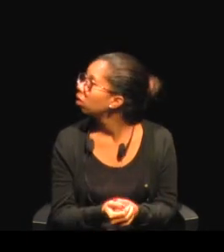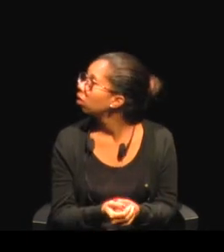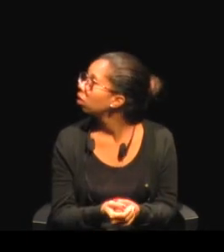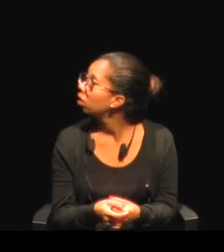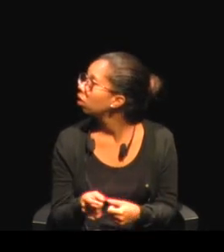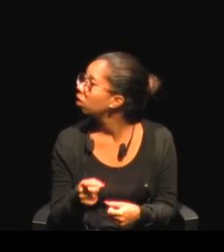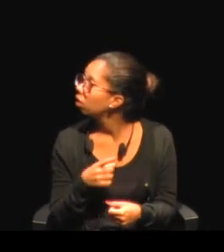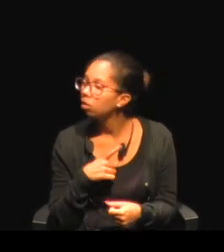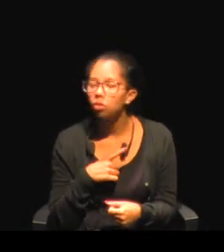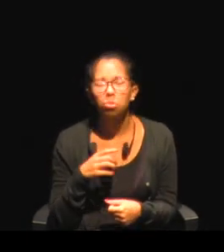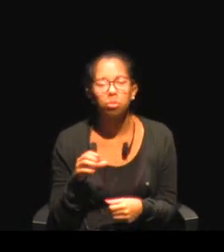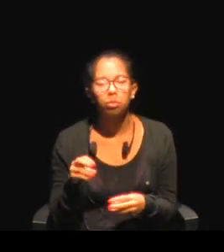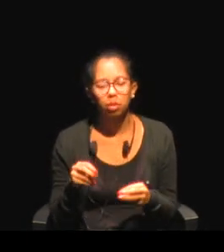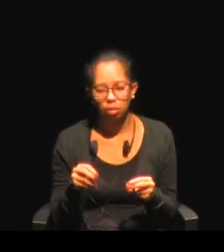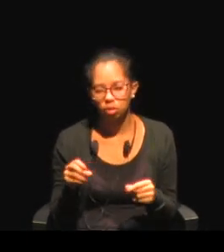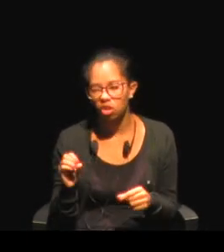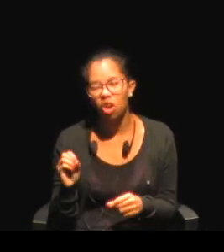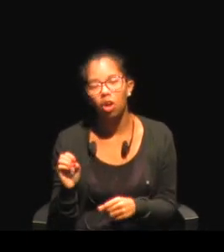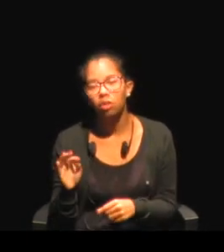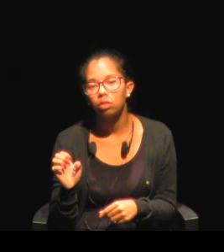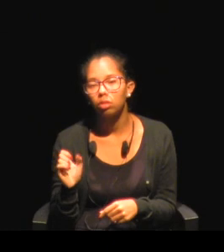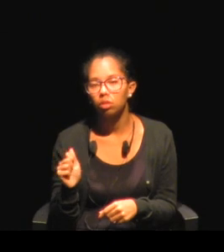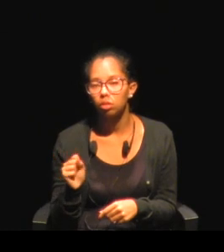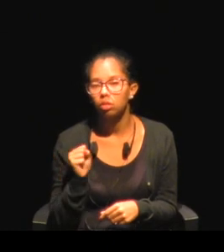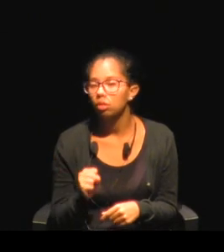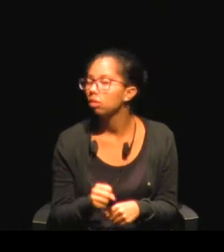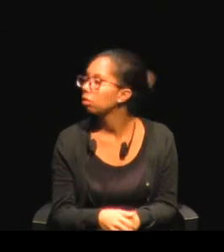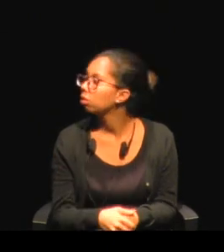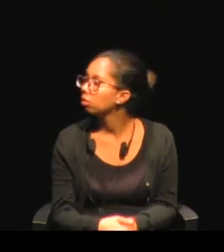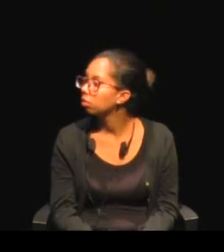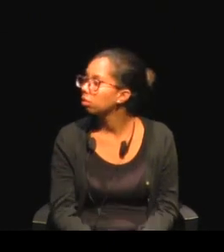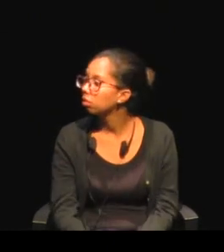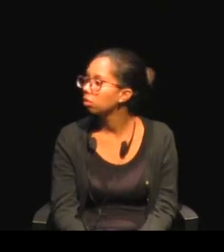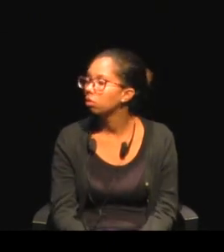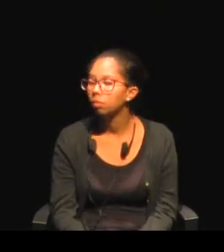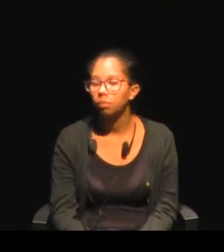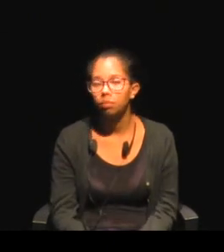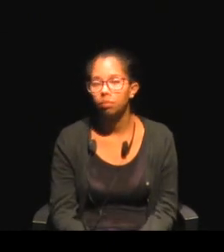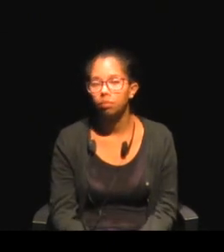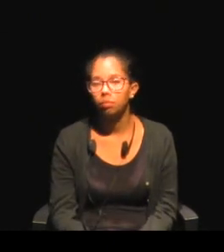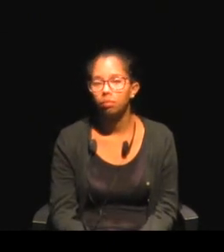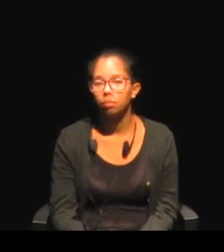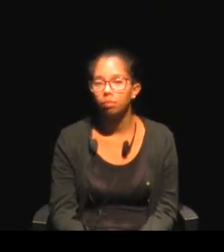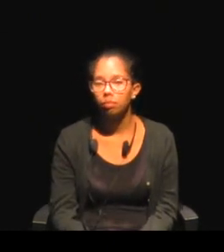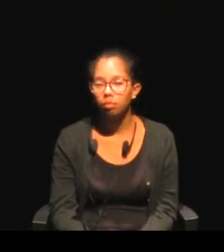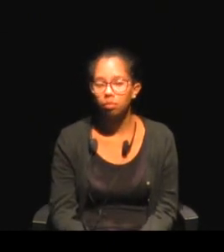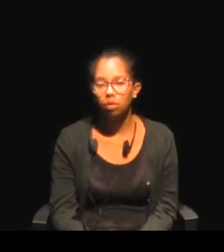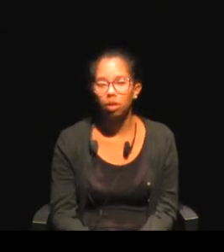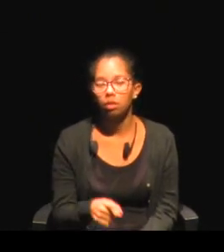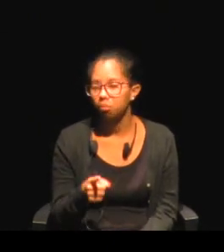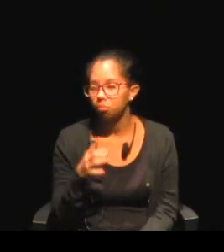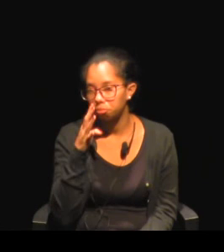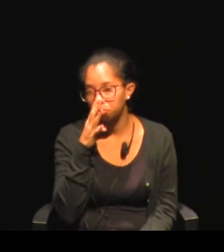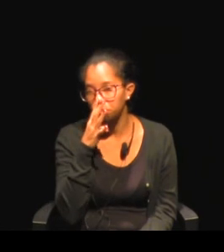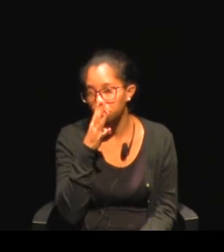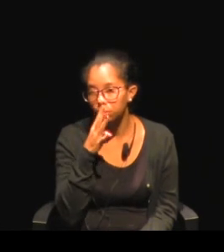num avarandado que está a 3,5 metros do chão, olha, que conecta todos esses usos aqui no mesmo pavimento. E no pavimento de baixo, a